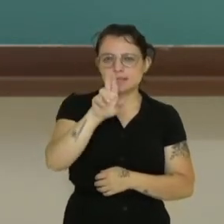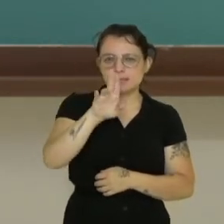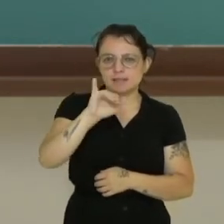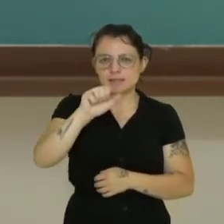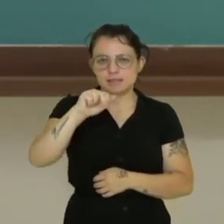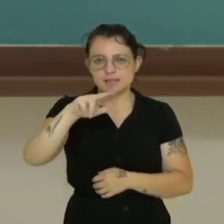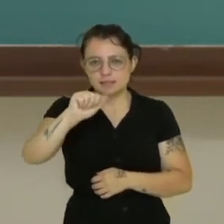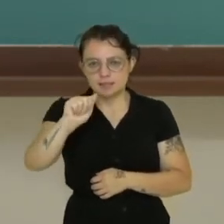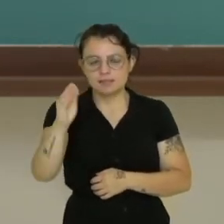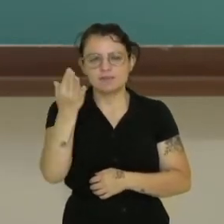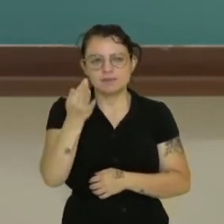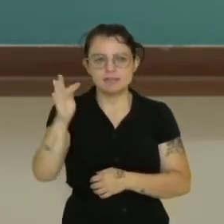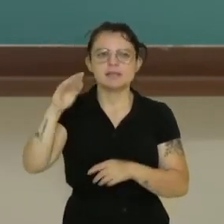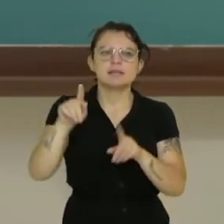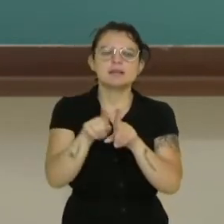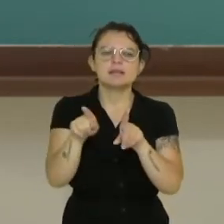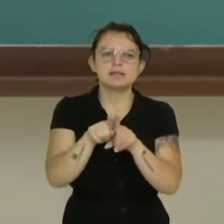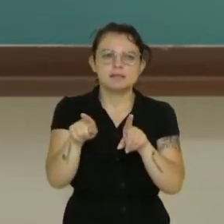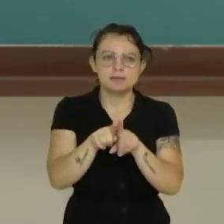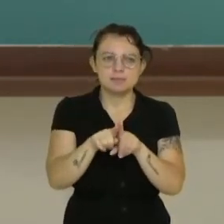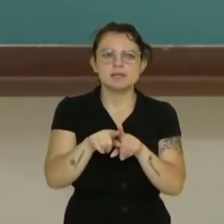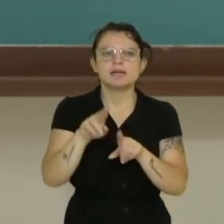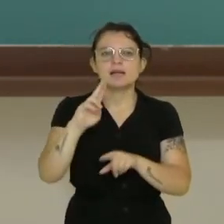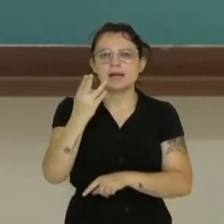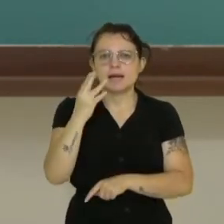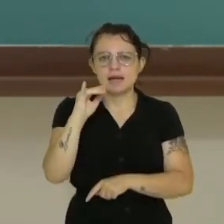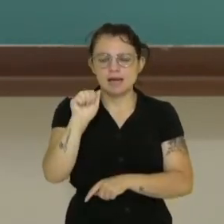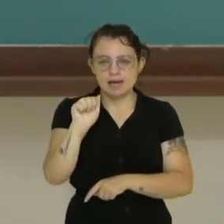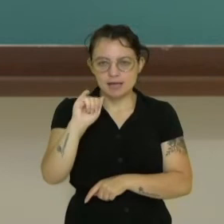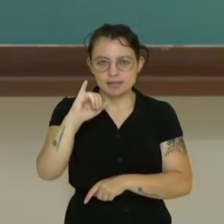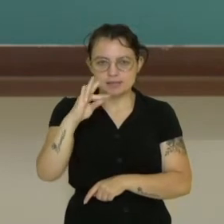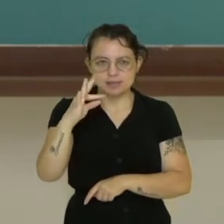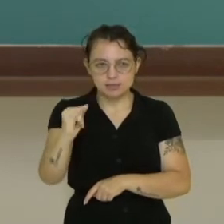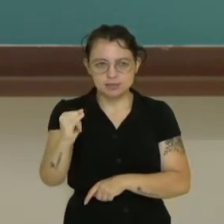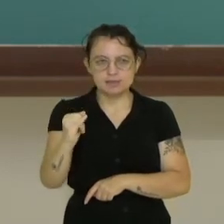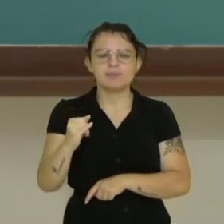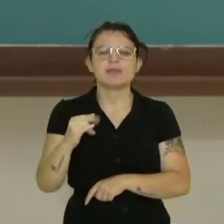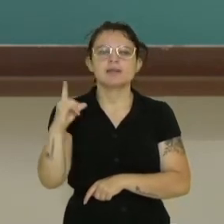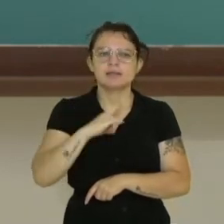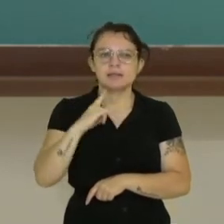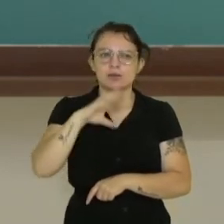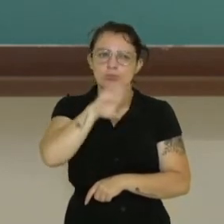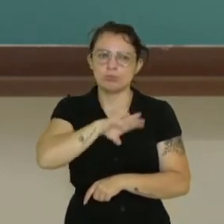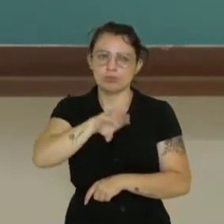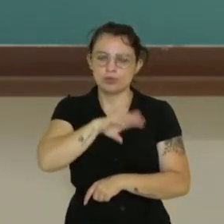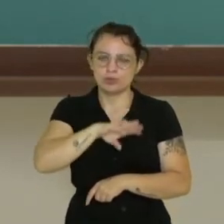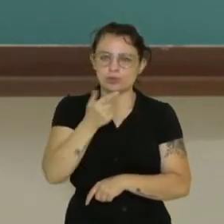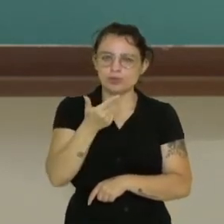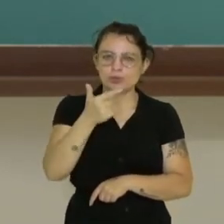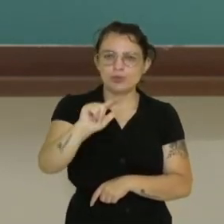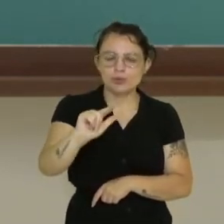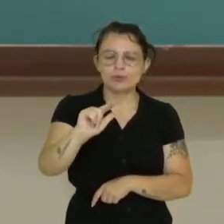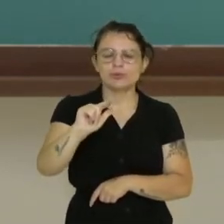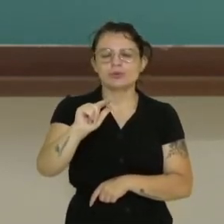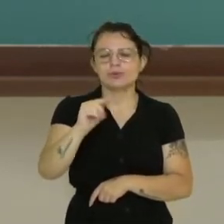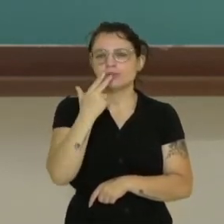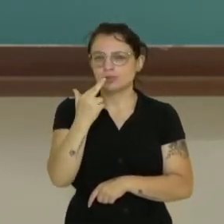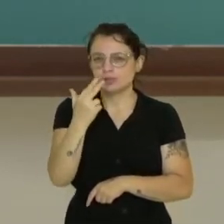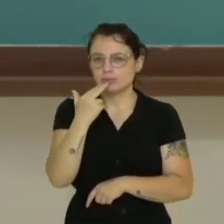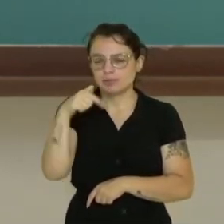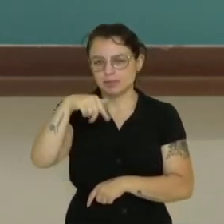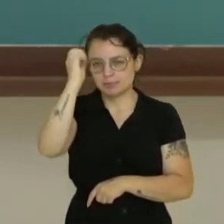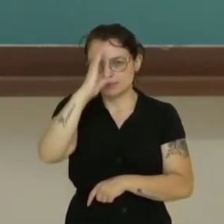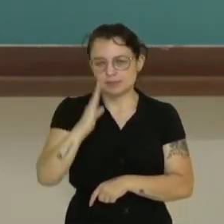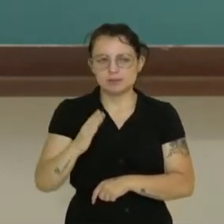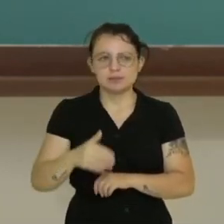Guiana Francesa e também no Haiti. Nós temos o português, que é um outro idioma latino falado no